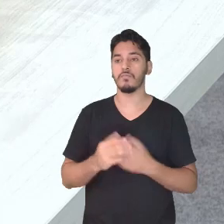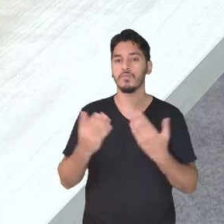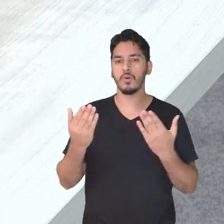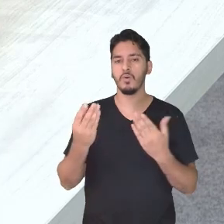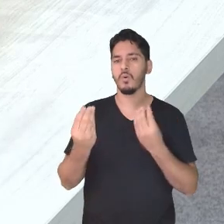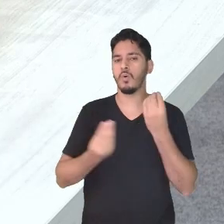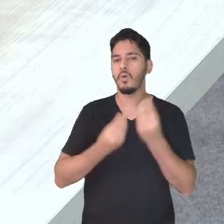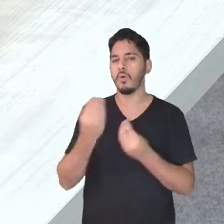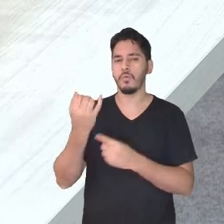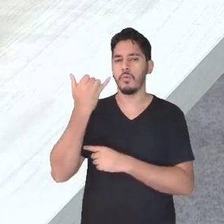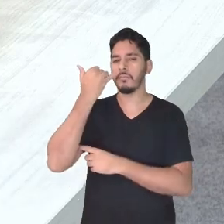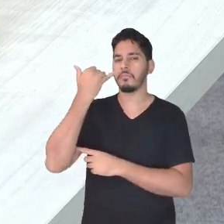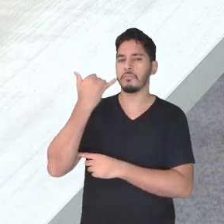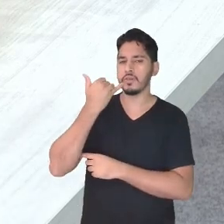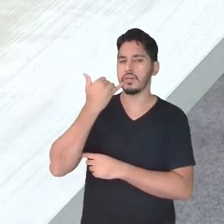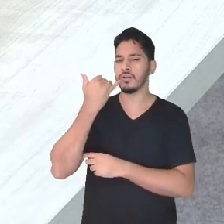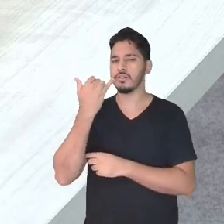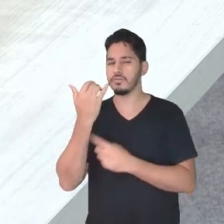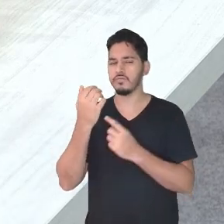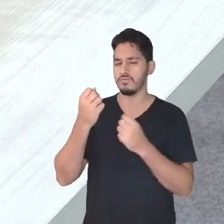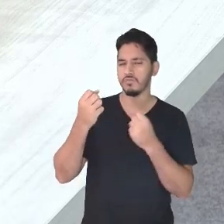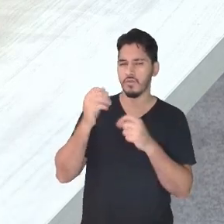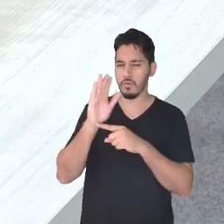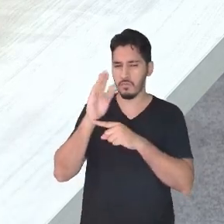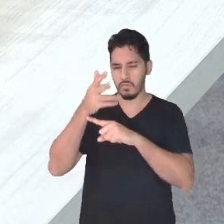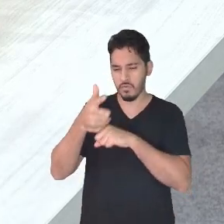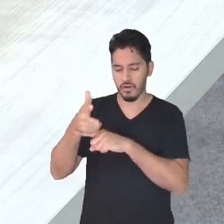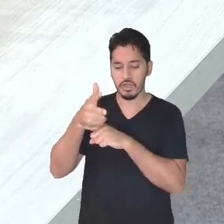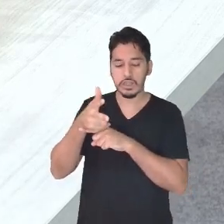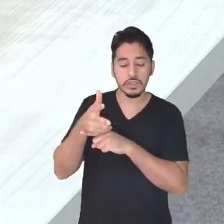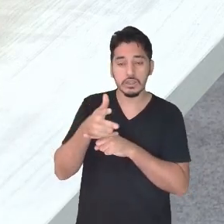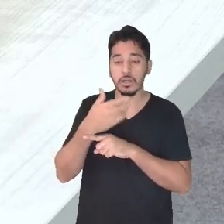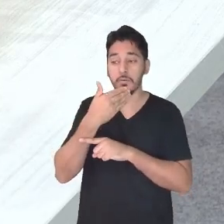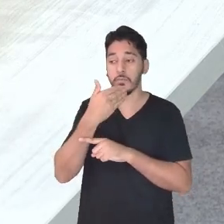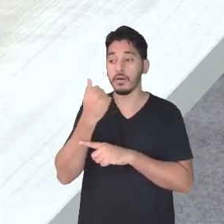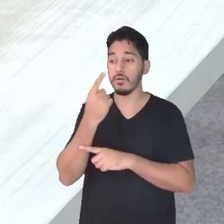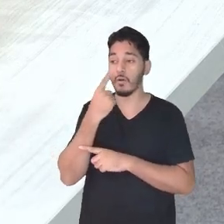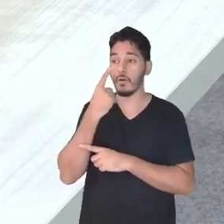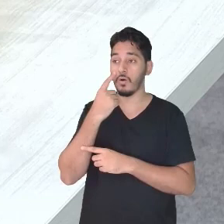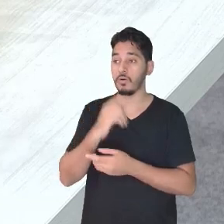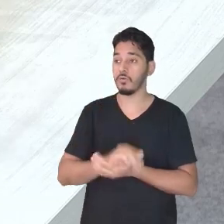Billy colocou, acho que dá para a gente botar para frente. Então, aqui, olha, a